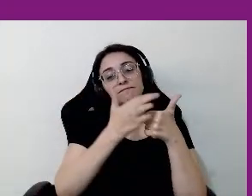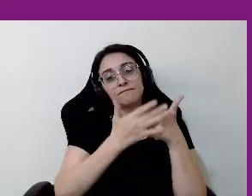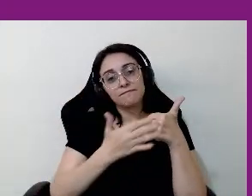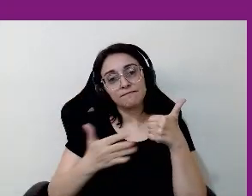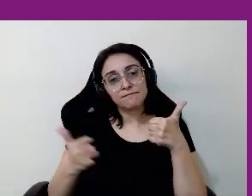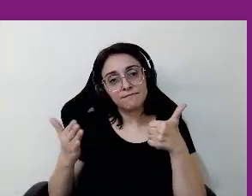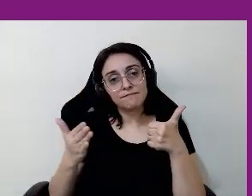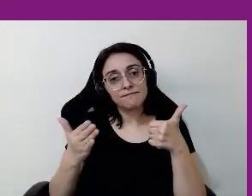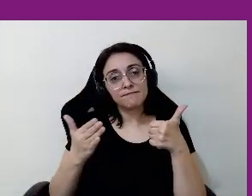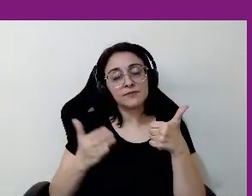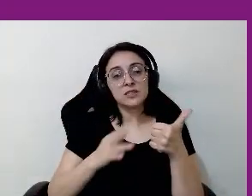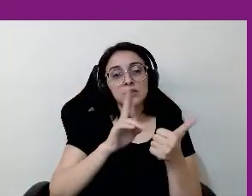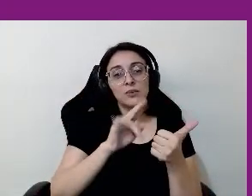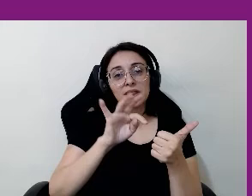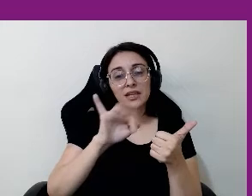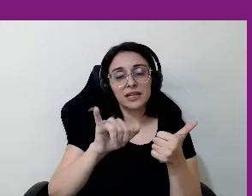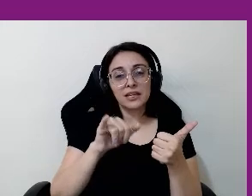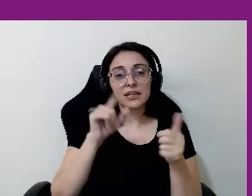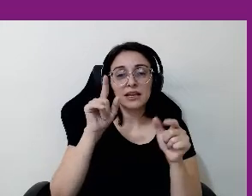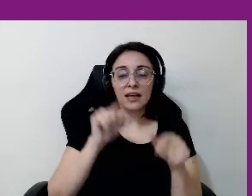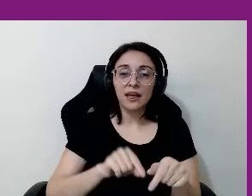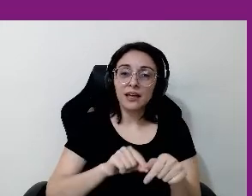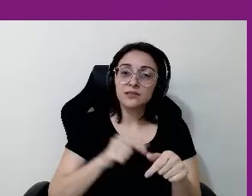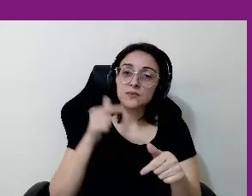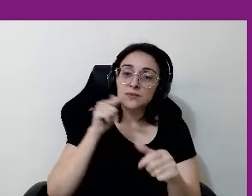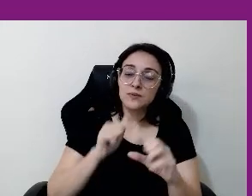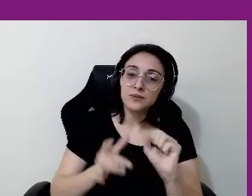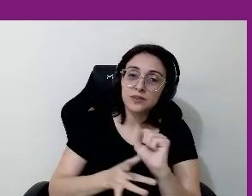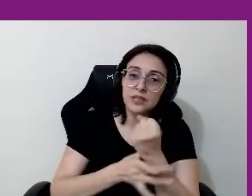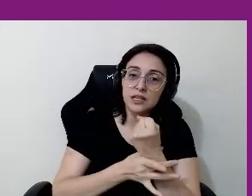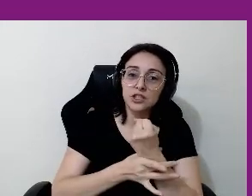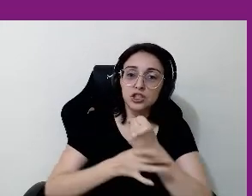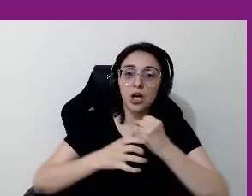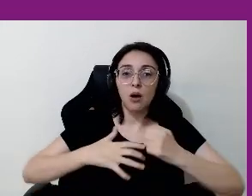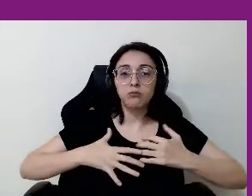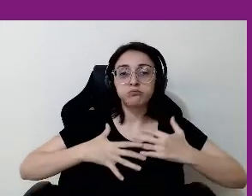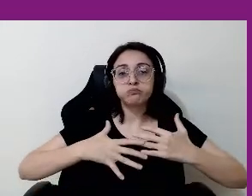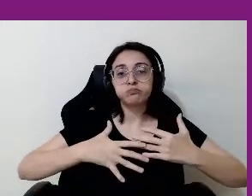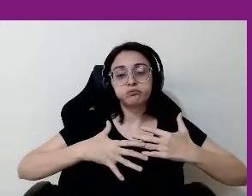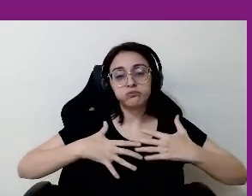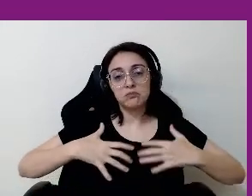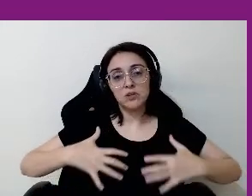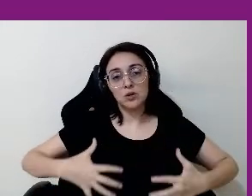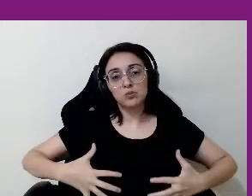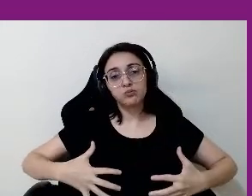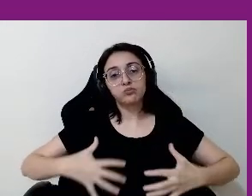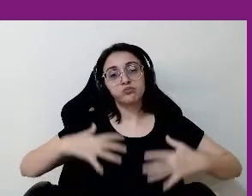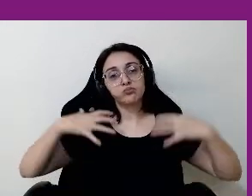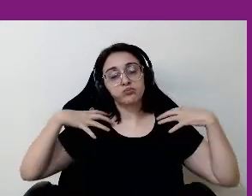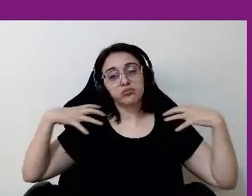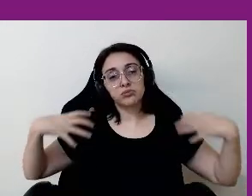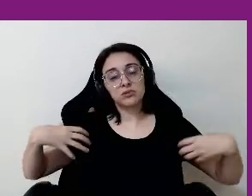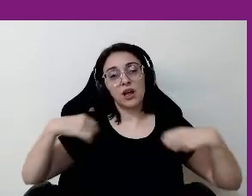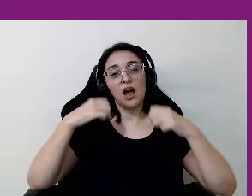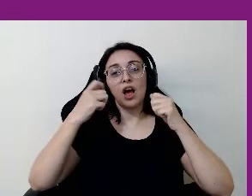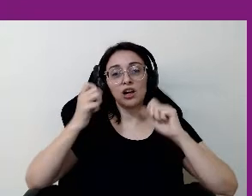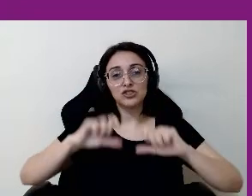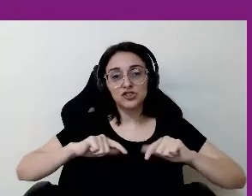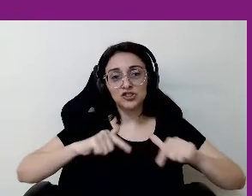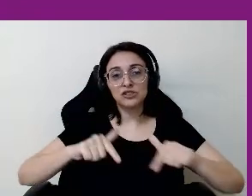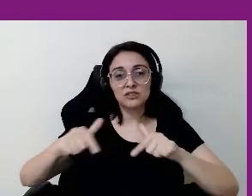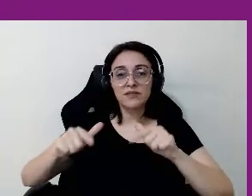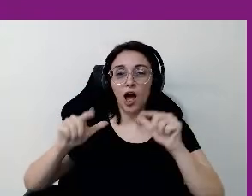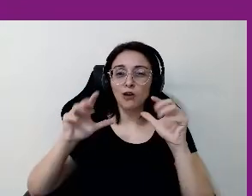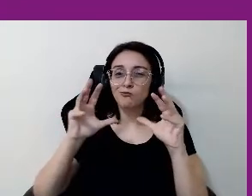jornada da terapia intensiva é a gente garantir a musculatura eficiente, a musculatura ativa, com menos